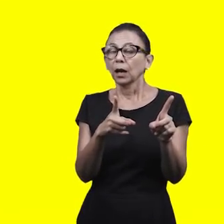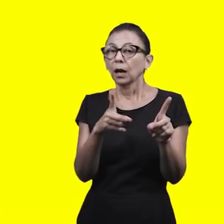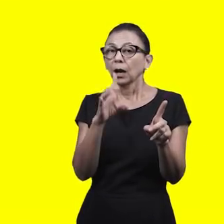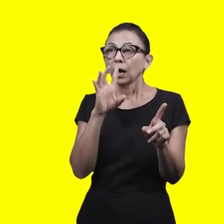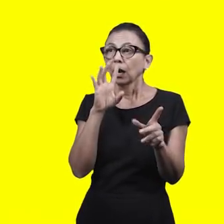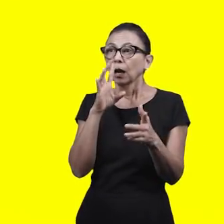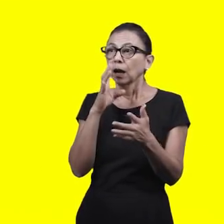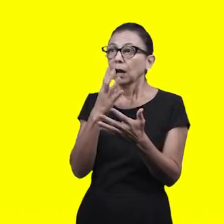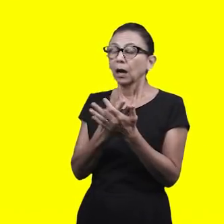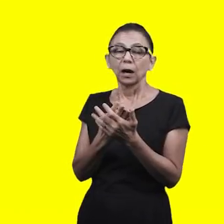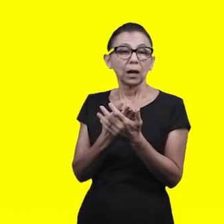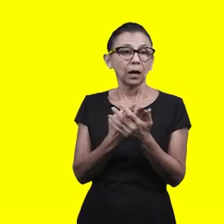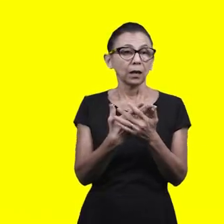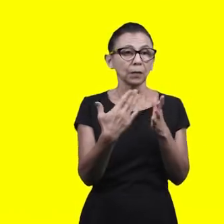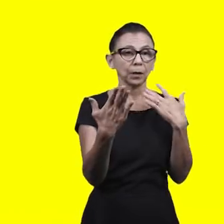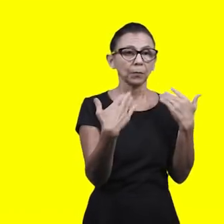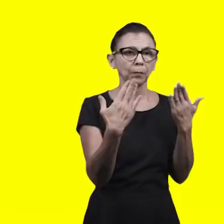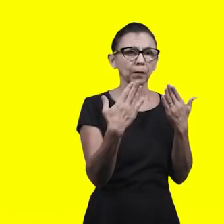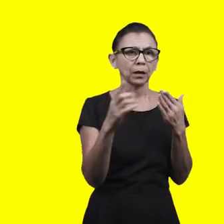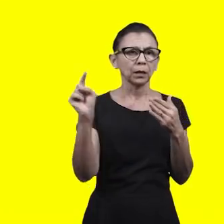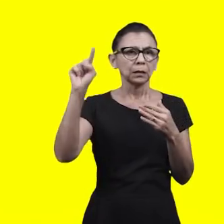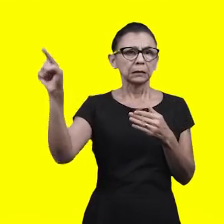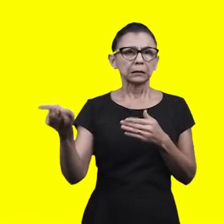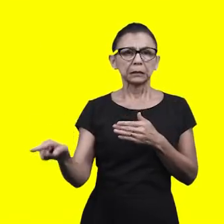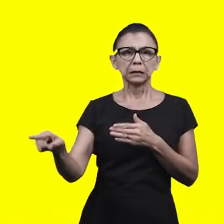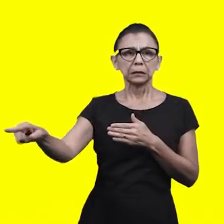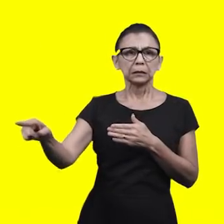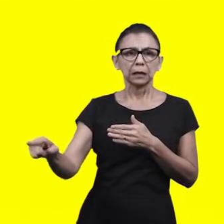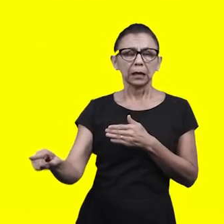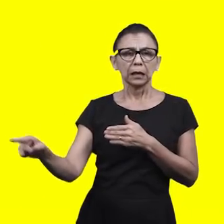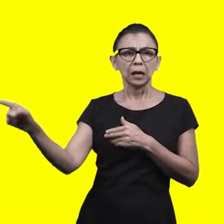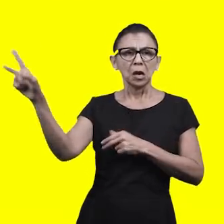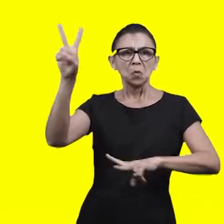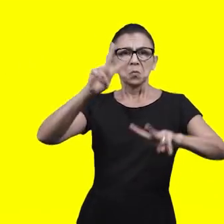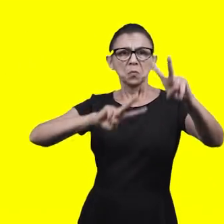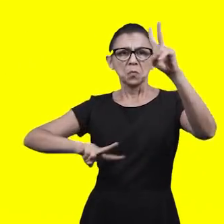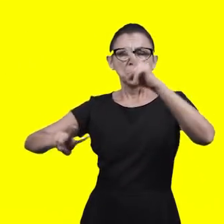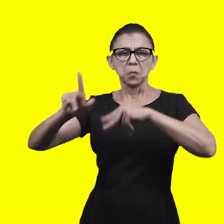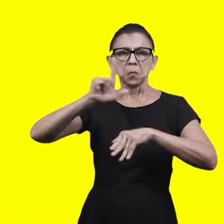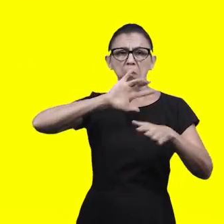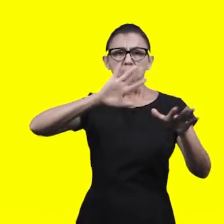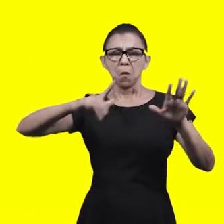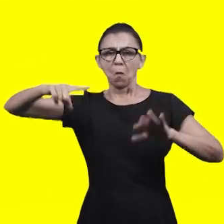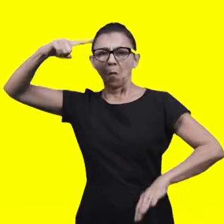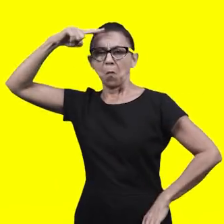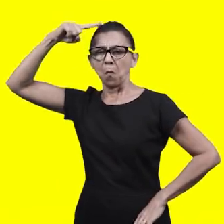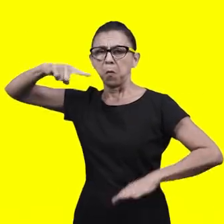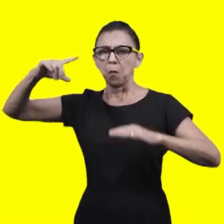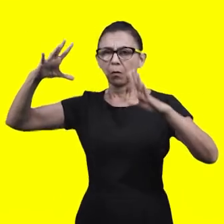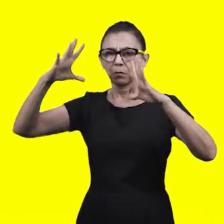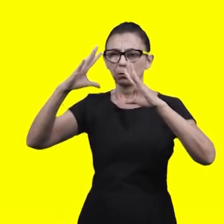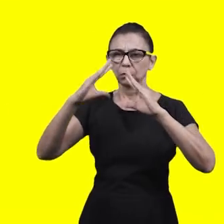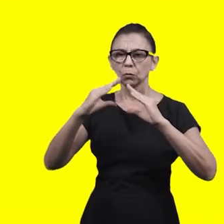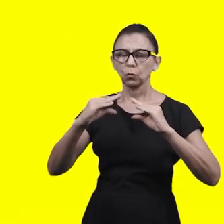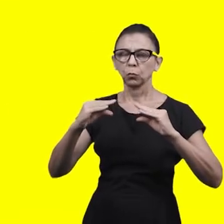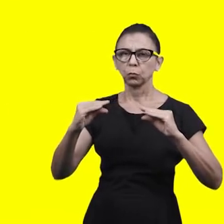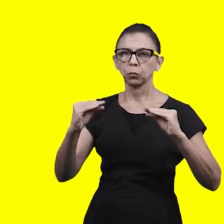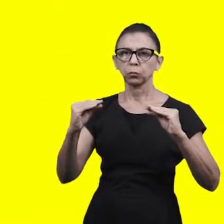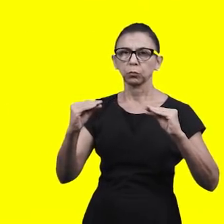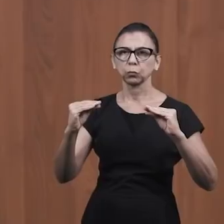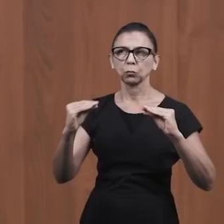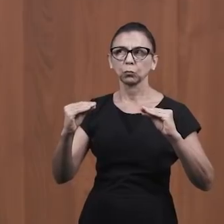com trovoadas, relâmpagos e muita chuva. Dá medo só de ver. Imagine estar